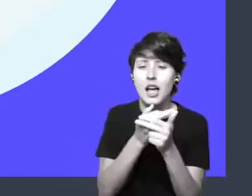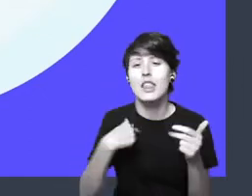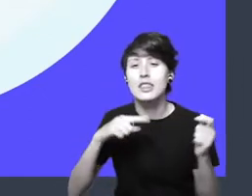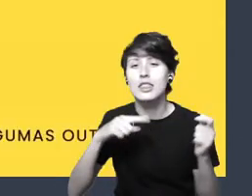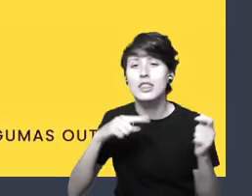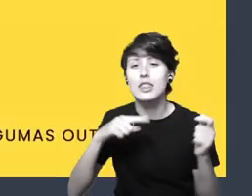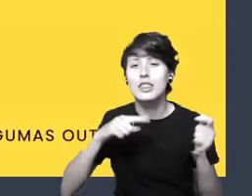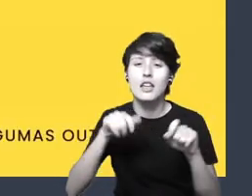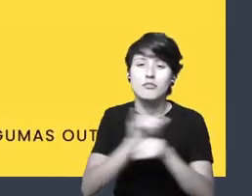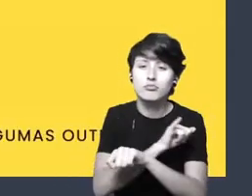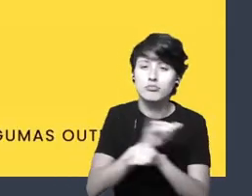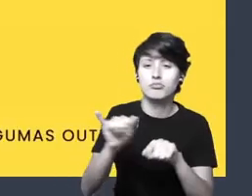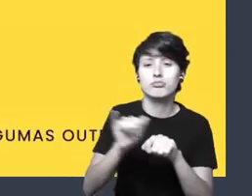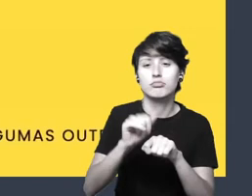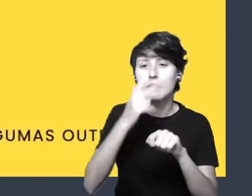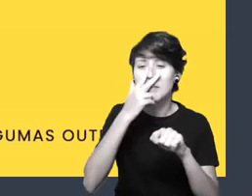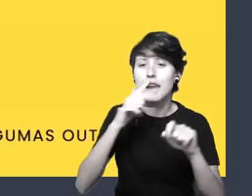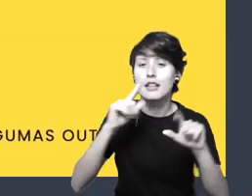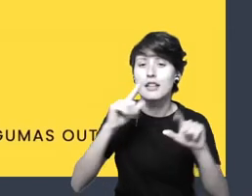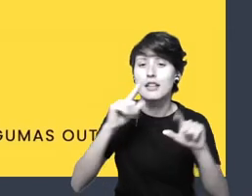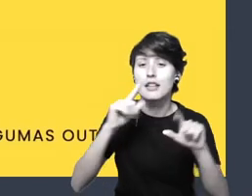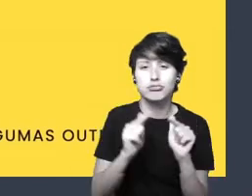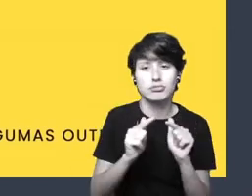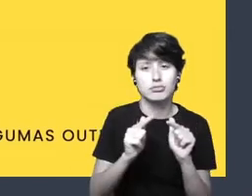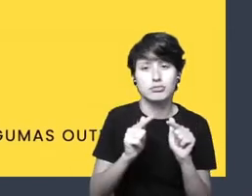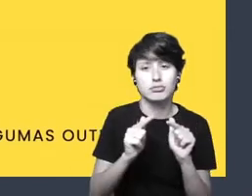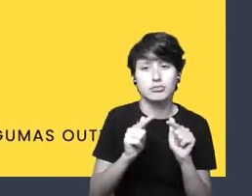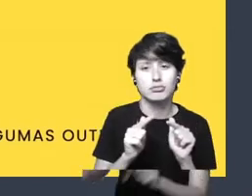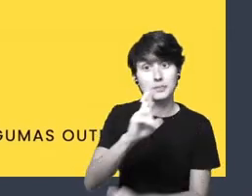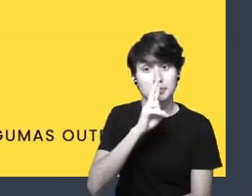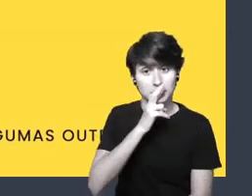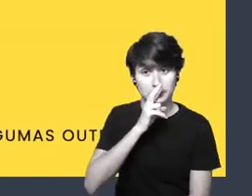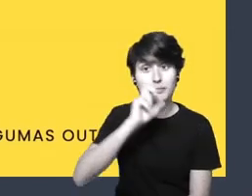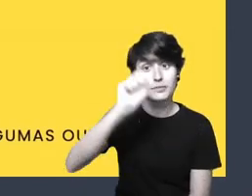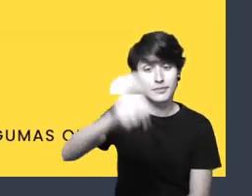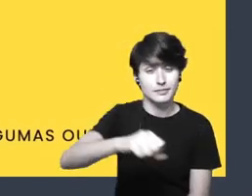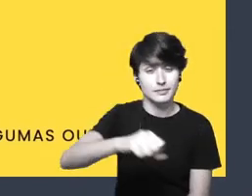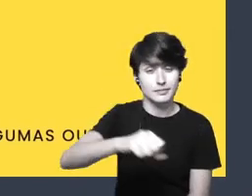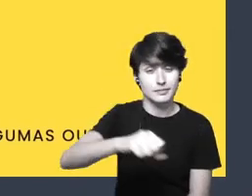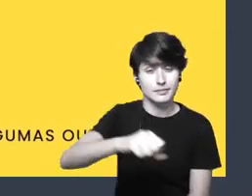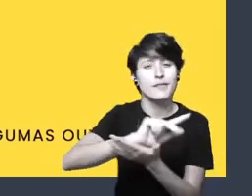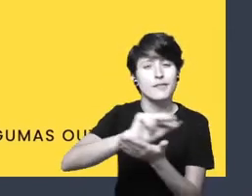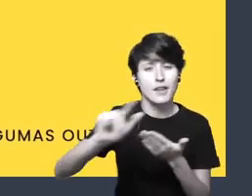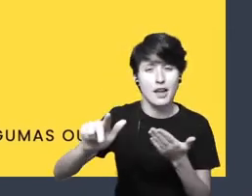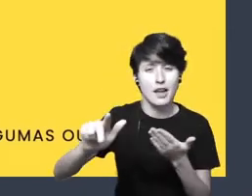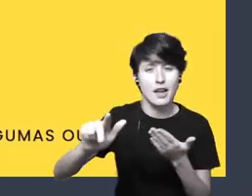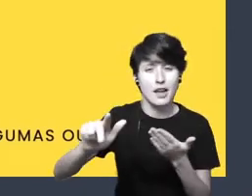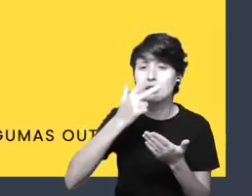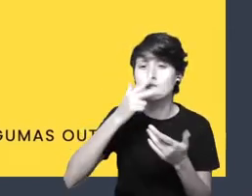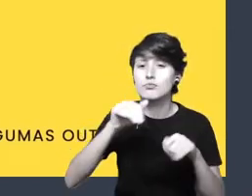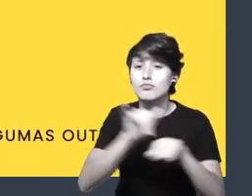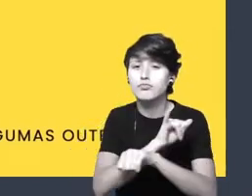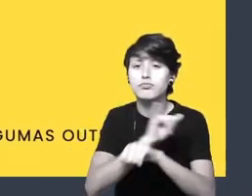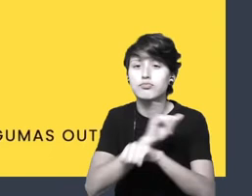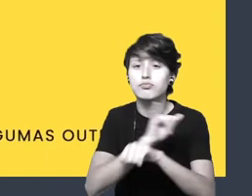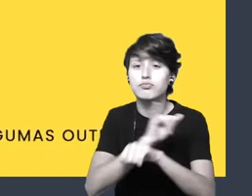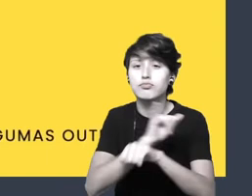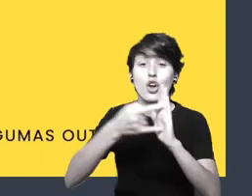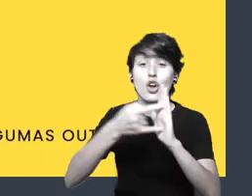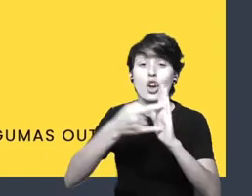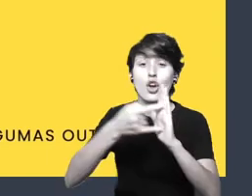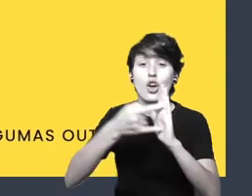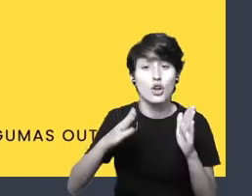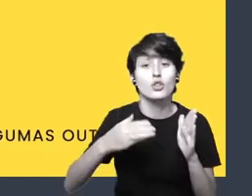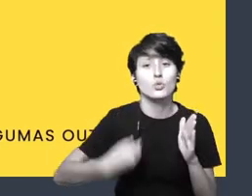ferramentas? E a resposta é sim. Sim, existem várias ferramentas de open source que estão disponíveis hoje em dia. A gente tem, por